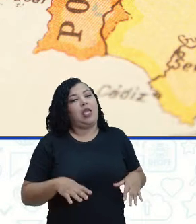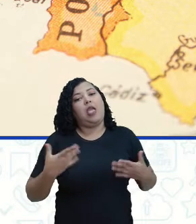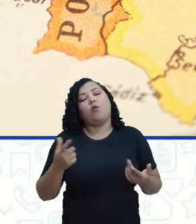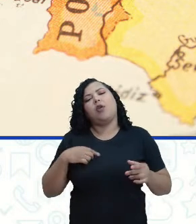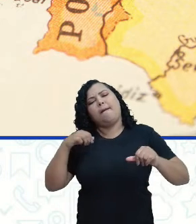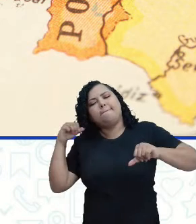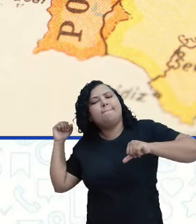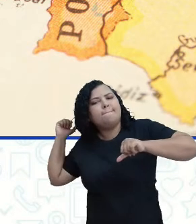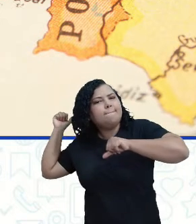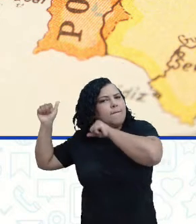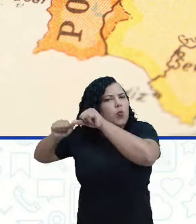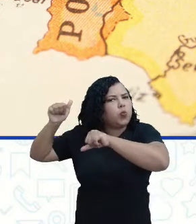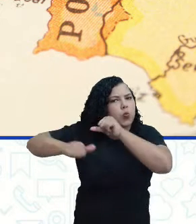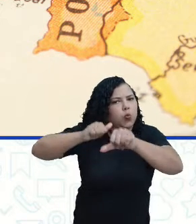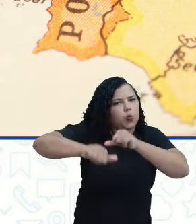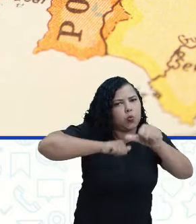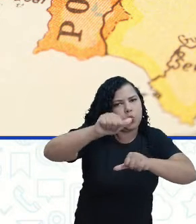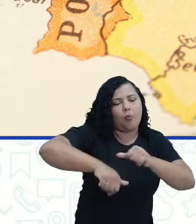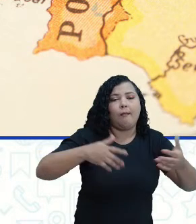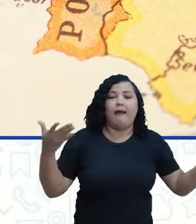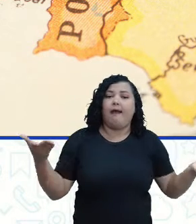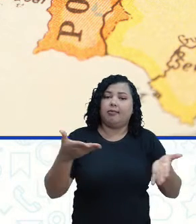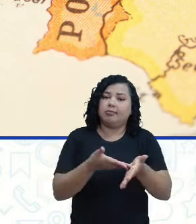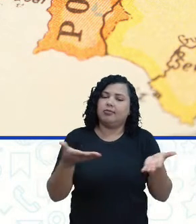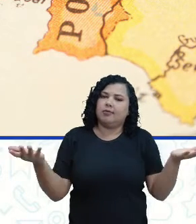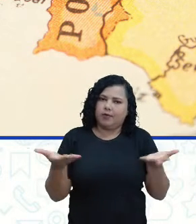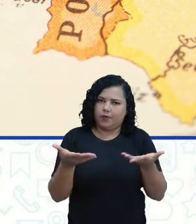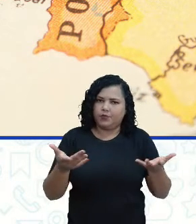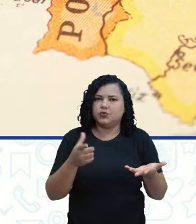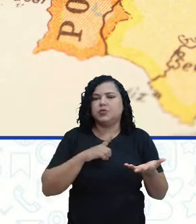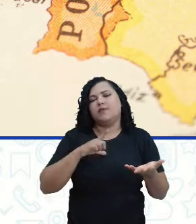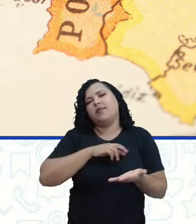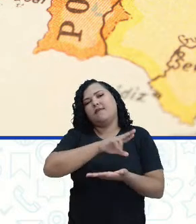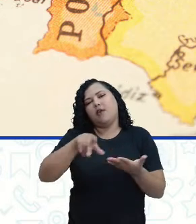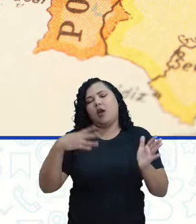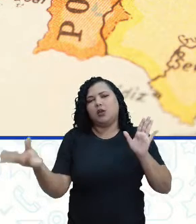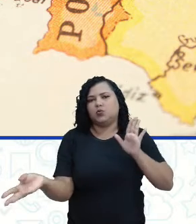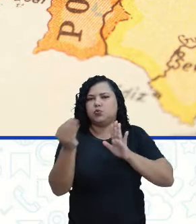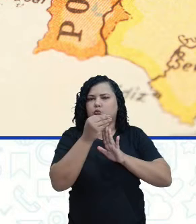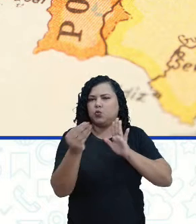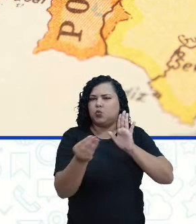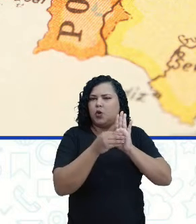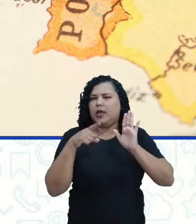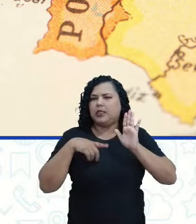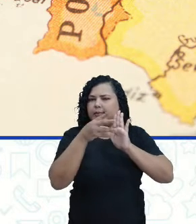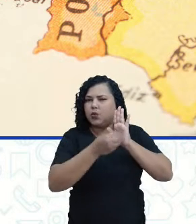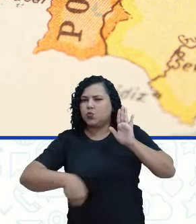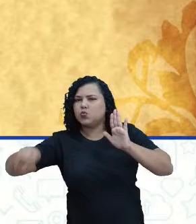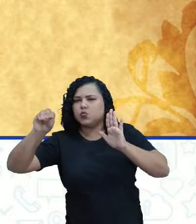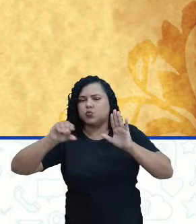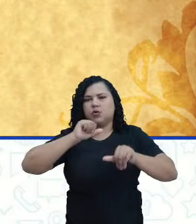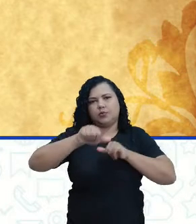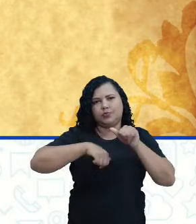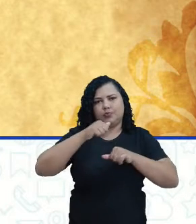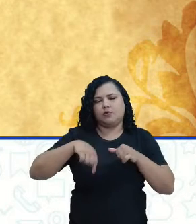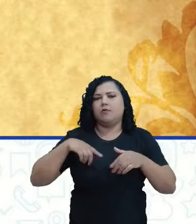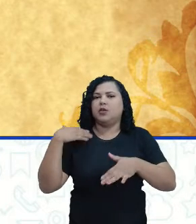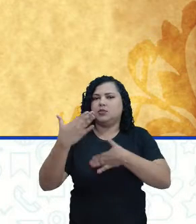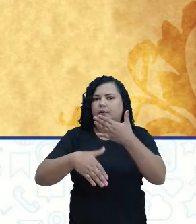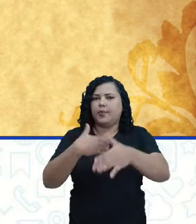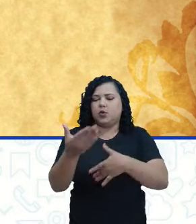muitas transformações e acréscimos de muitas modalidades. E a gente vai ver um pouquinho dessas fases da língua portuguesa,